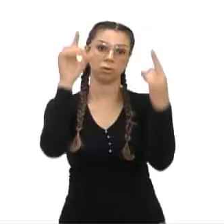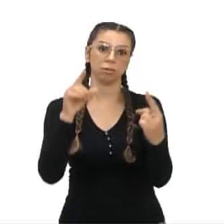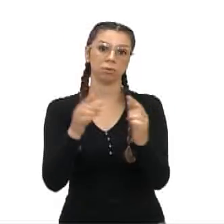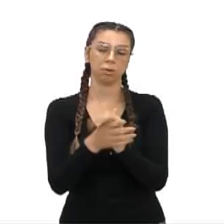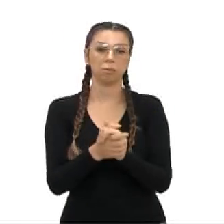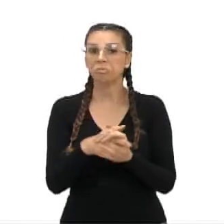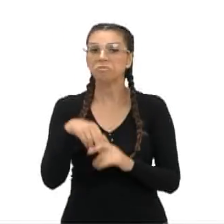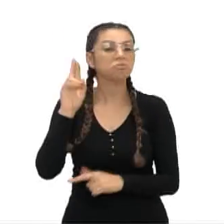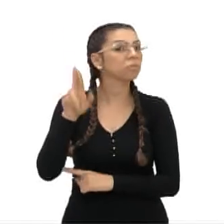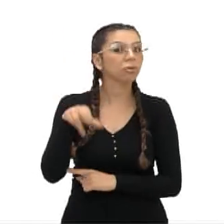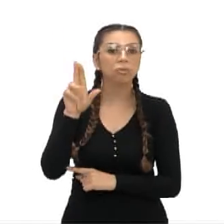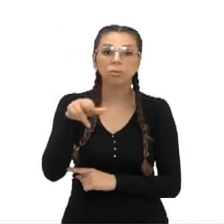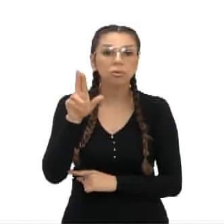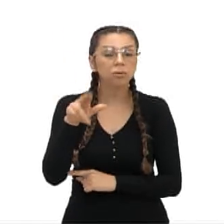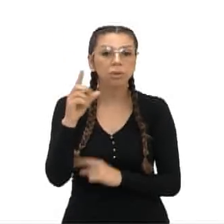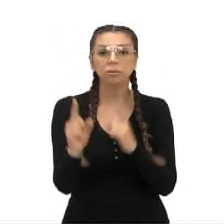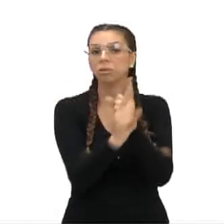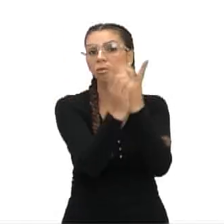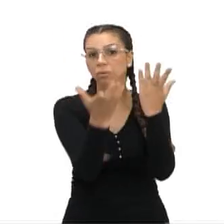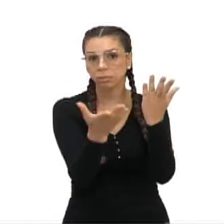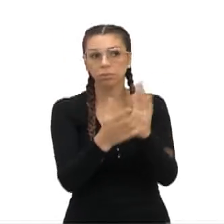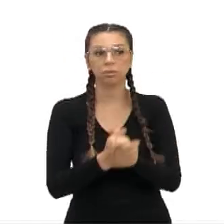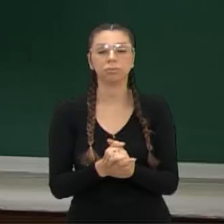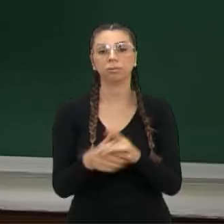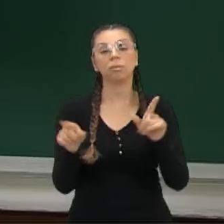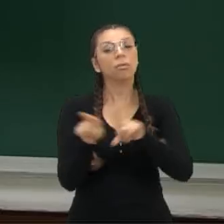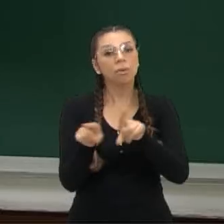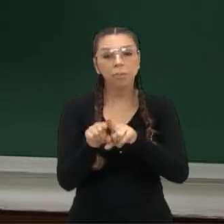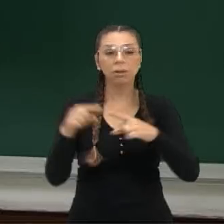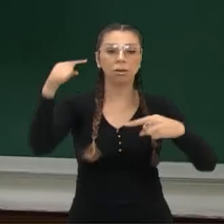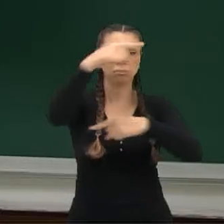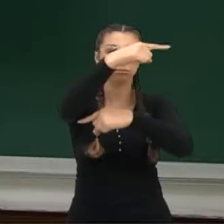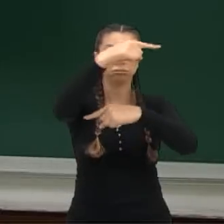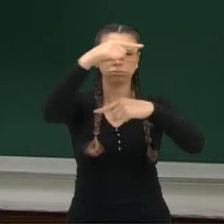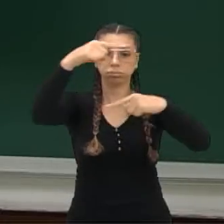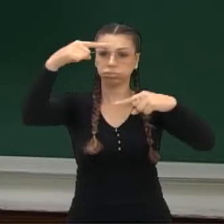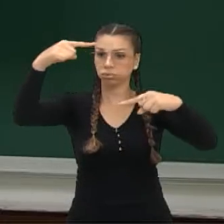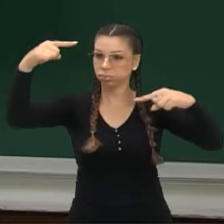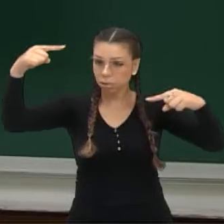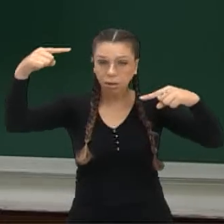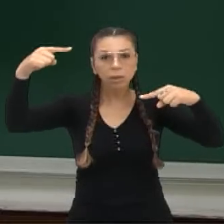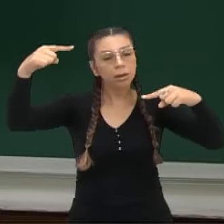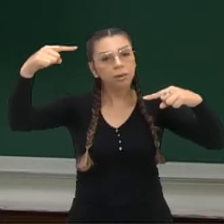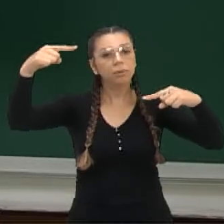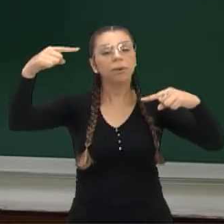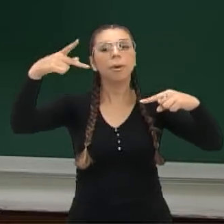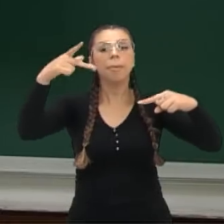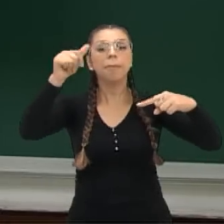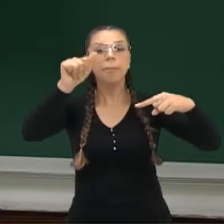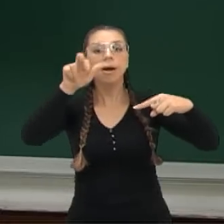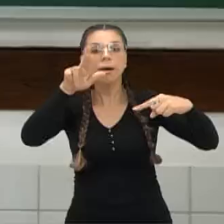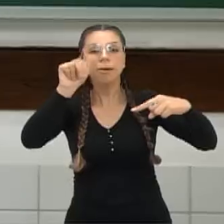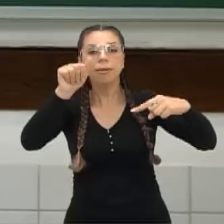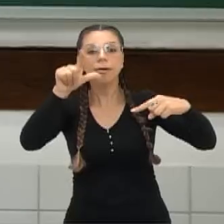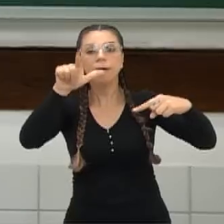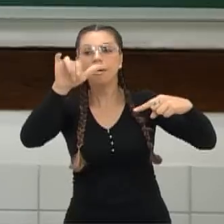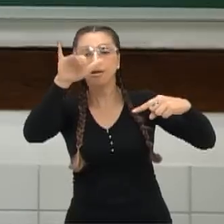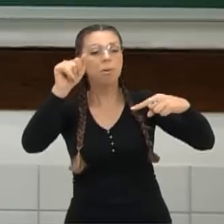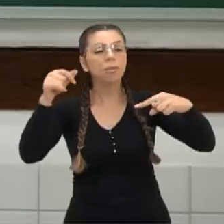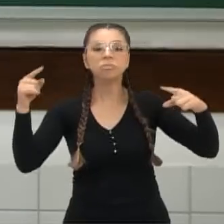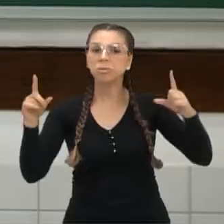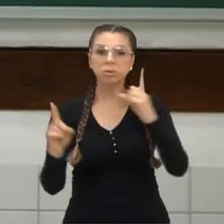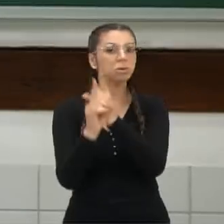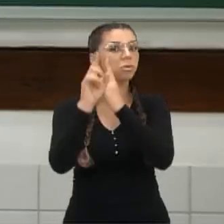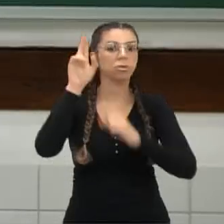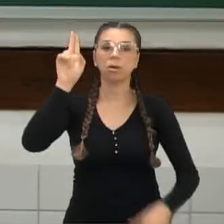outros 2 pares de lados, também paralelos, por isso que é chamado de paralelogramo, ok? Mas